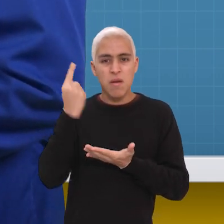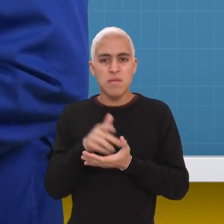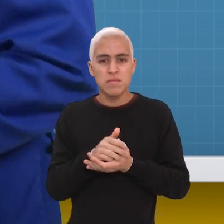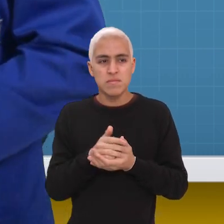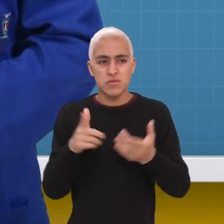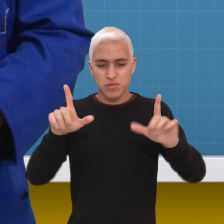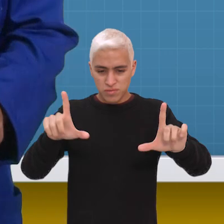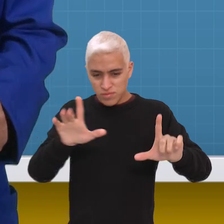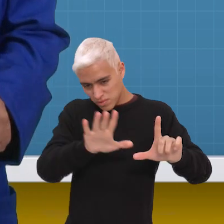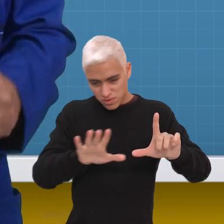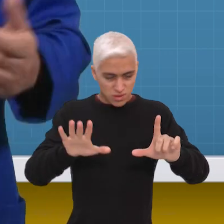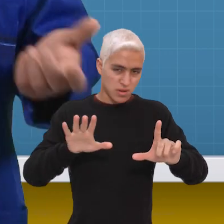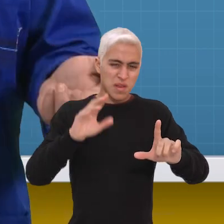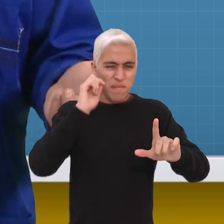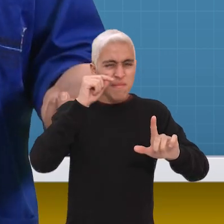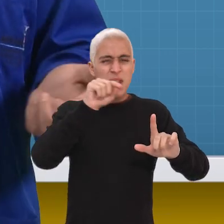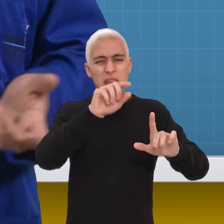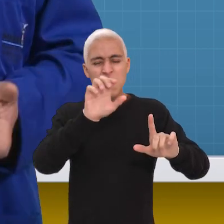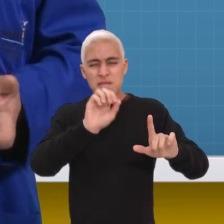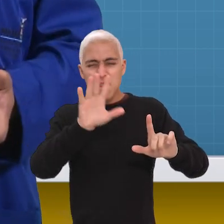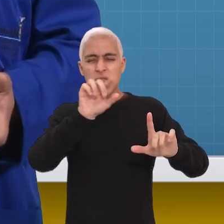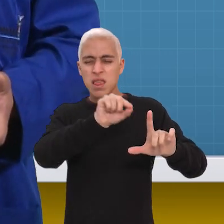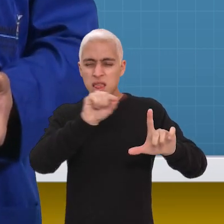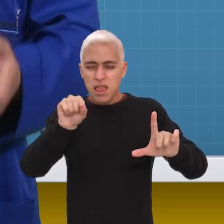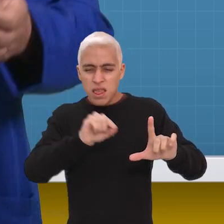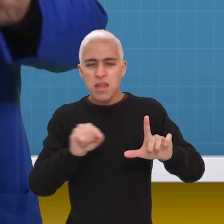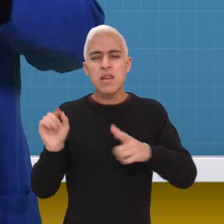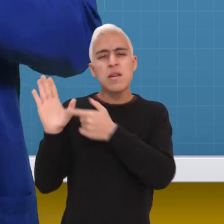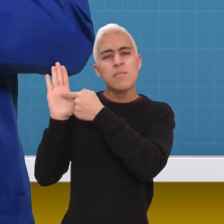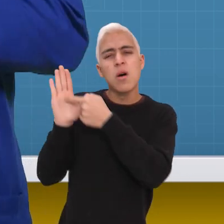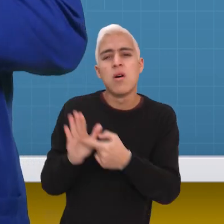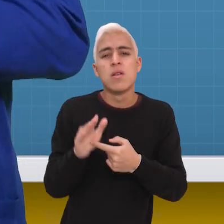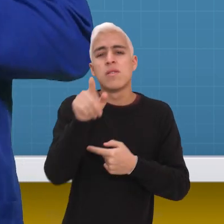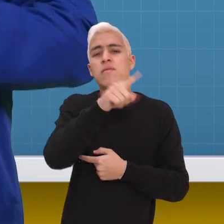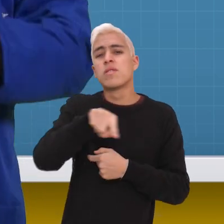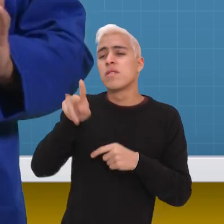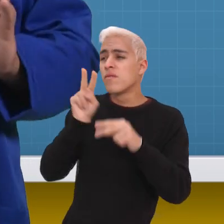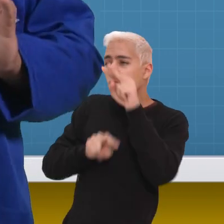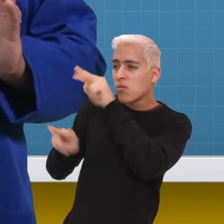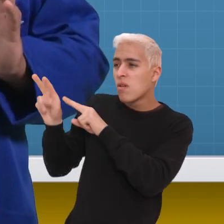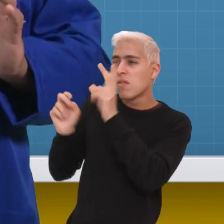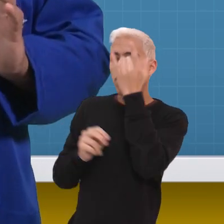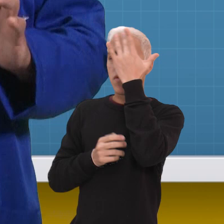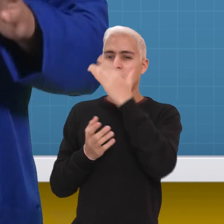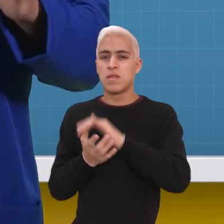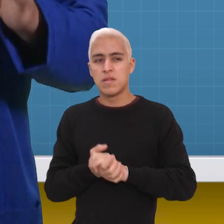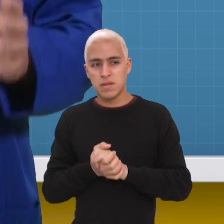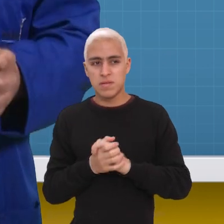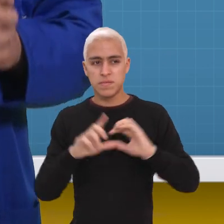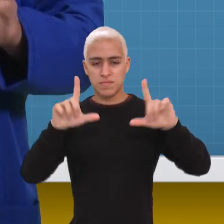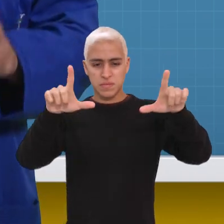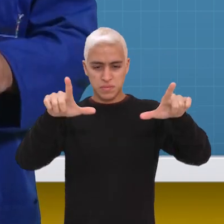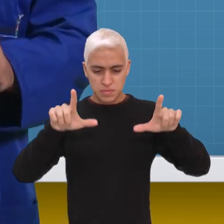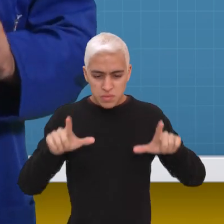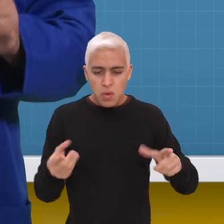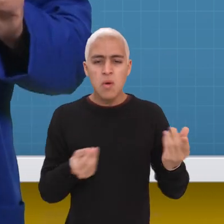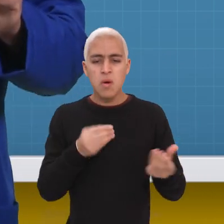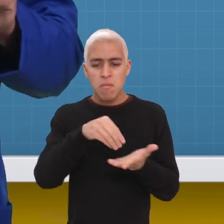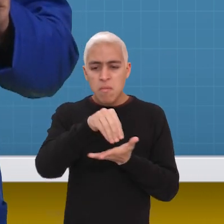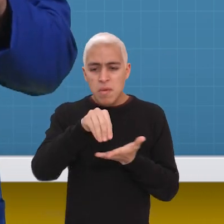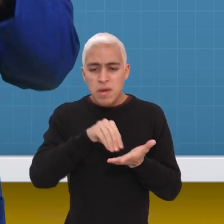dele. Claro que você já sabia, mas eu trago aqui que é para você visualizar. Formato do